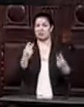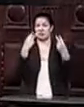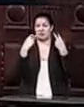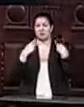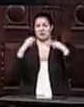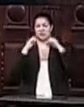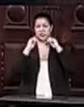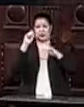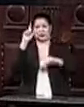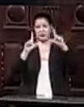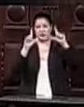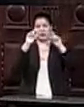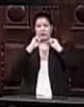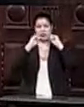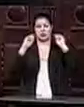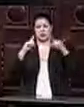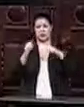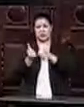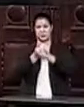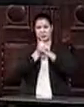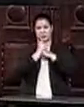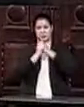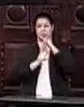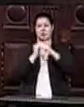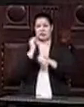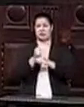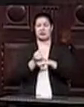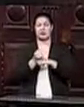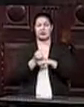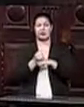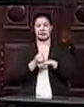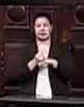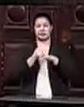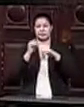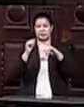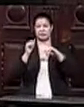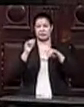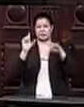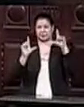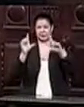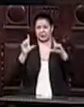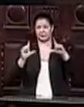assiste pela TV Alerj, nos segue pelas redes sociais, imprensa,